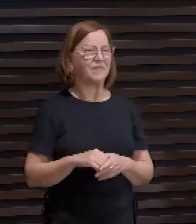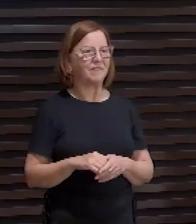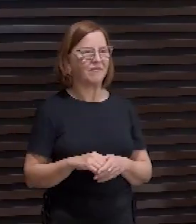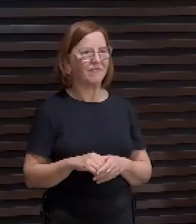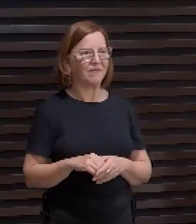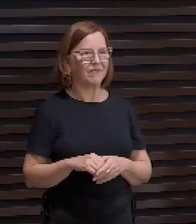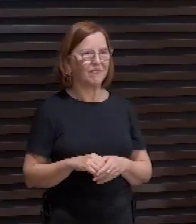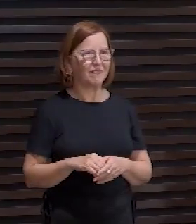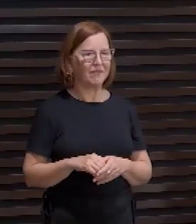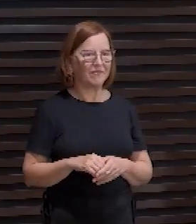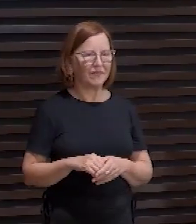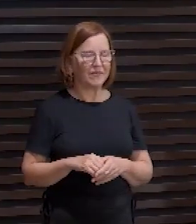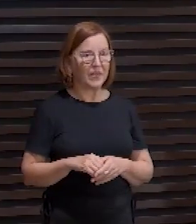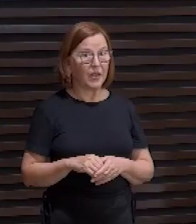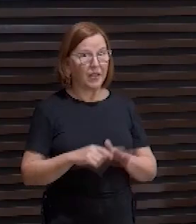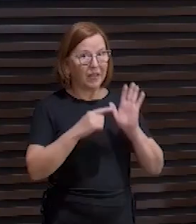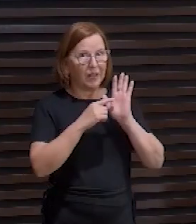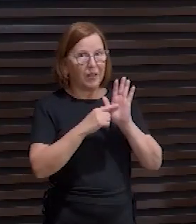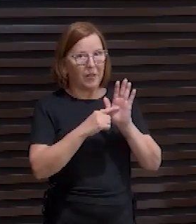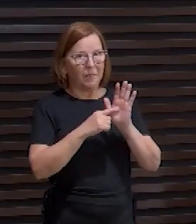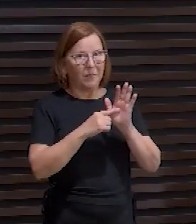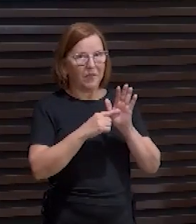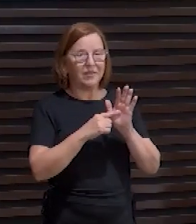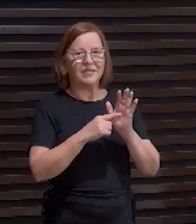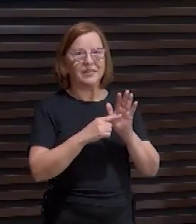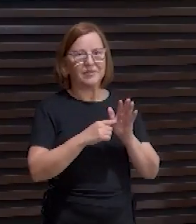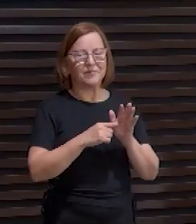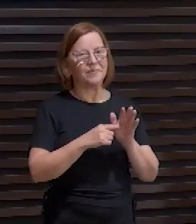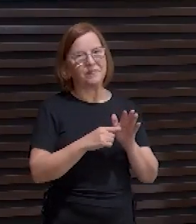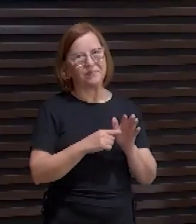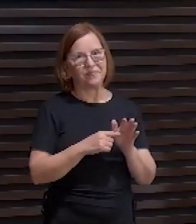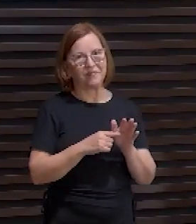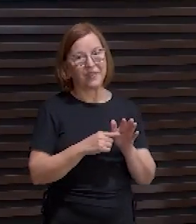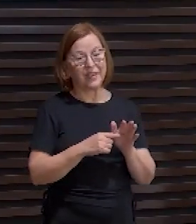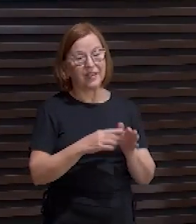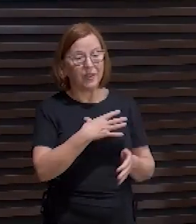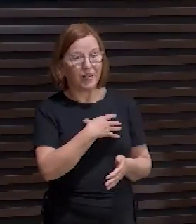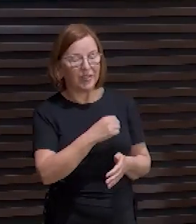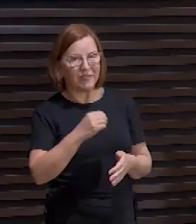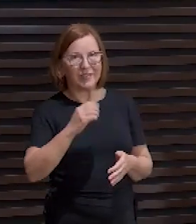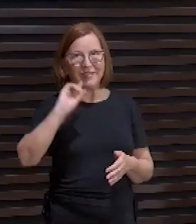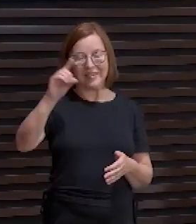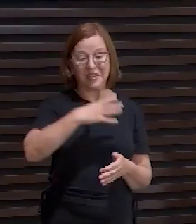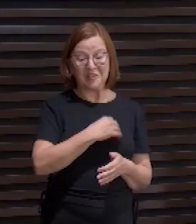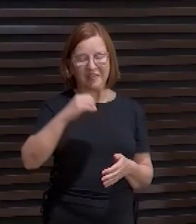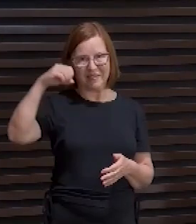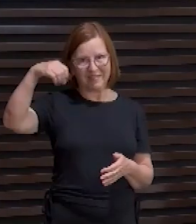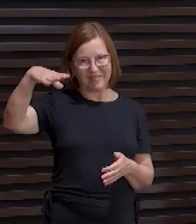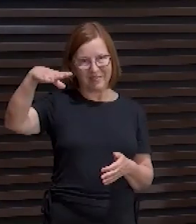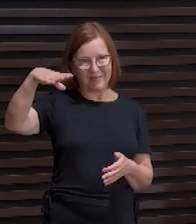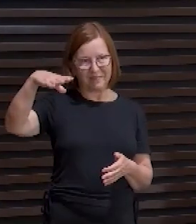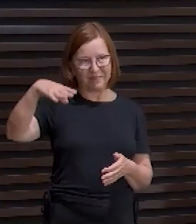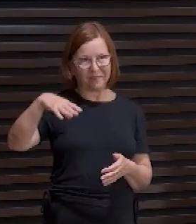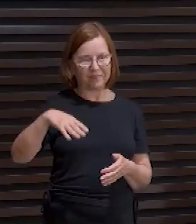simples, que mostra as características dos filhos de Deus, dos filhos da luz. E essas